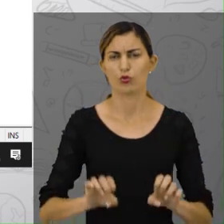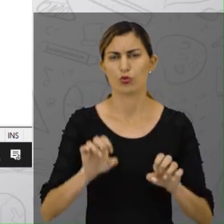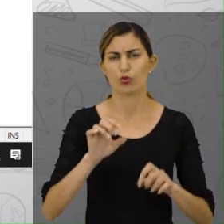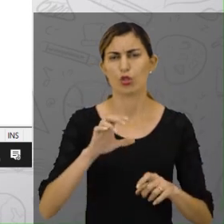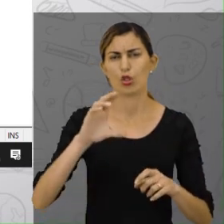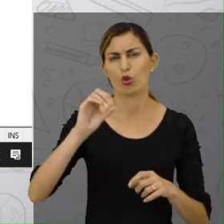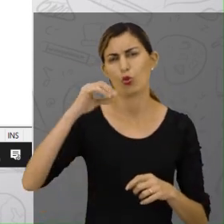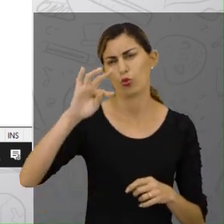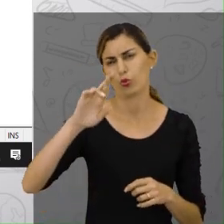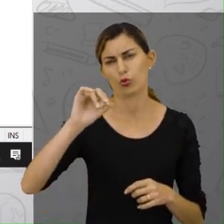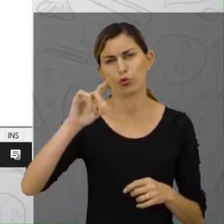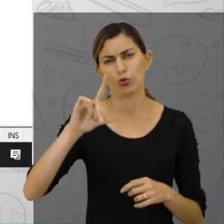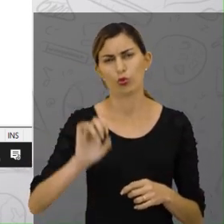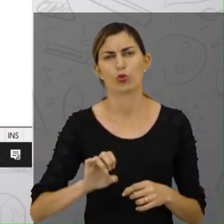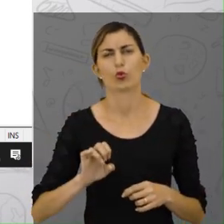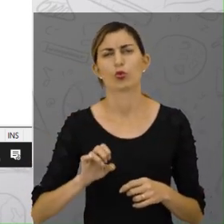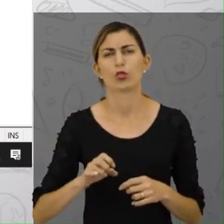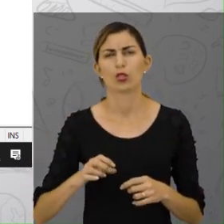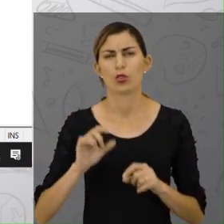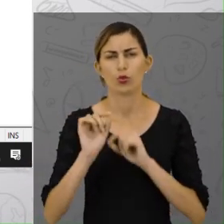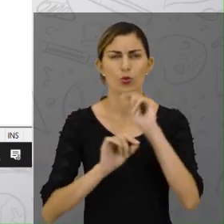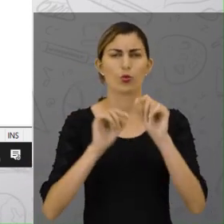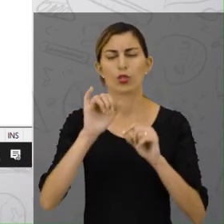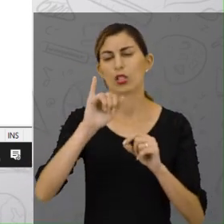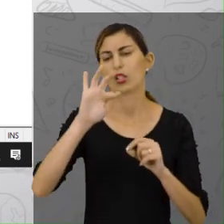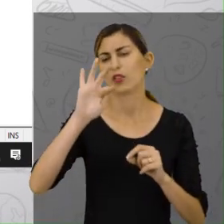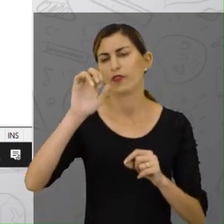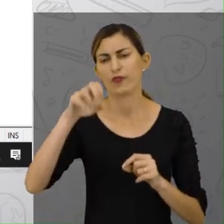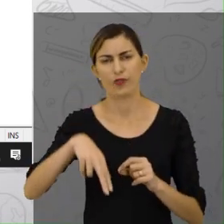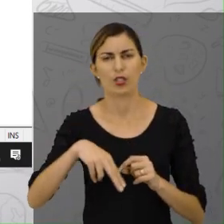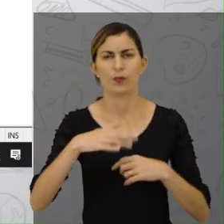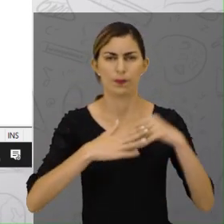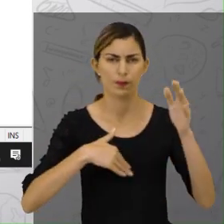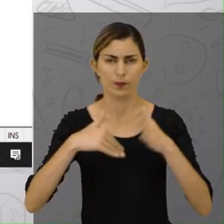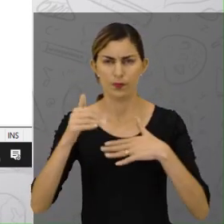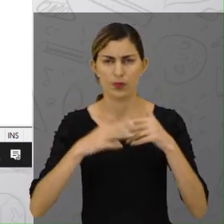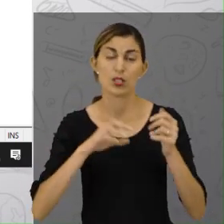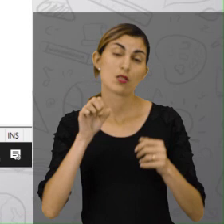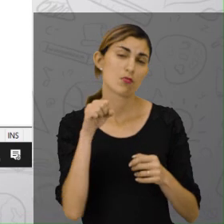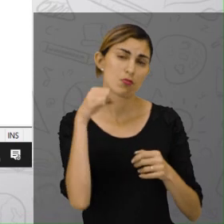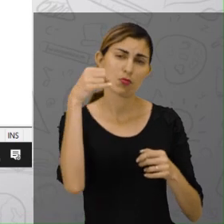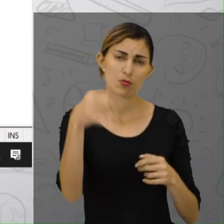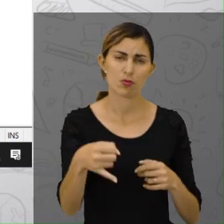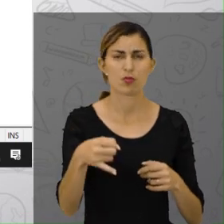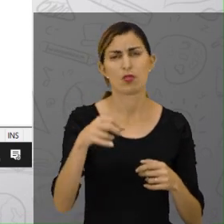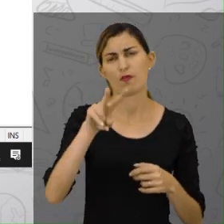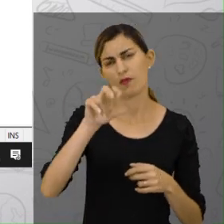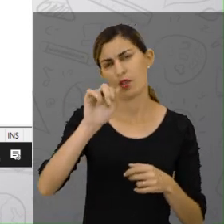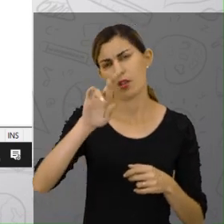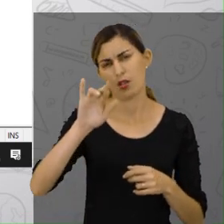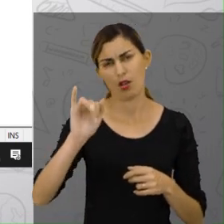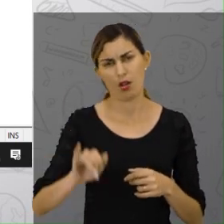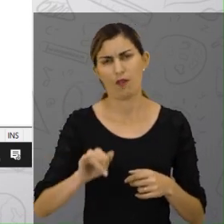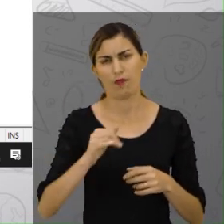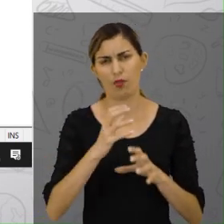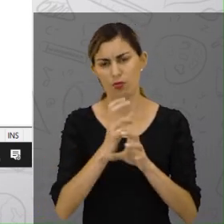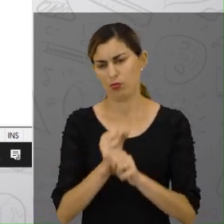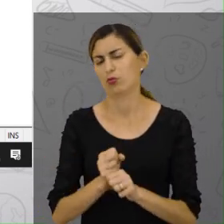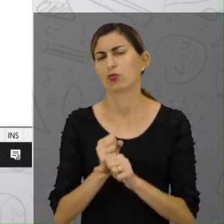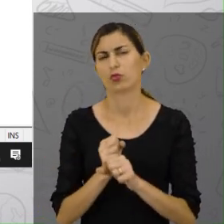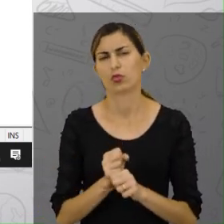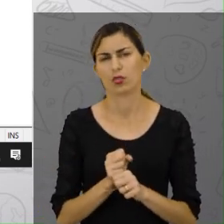de controle if. O que quer dizer o if na prática? Se a variável